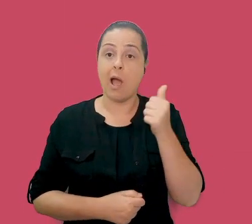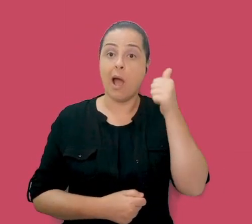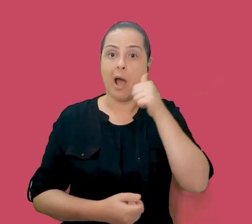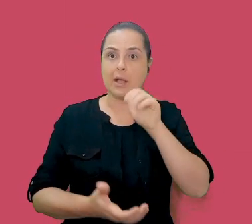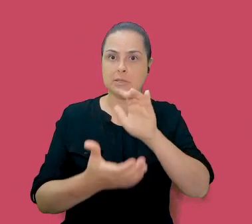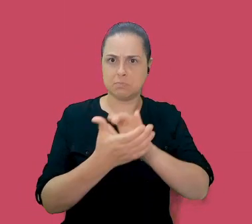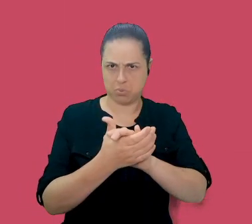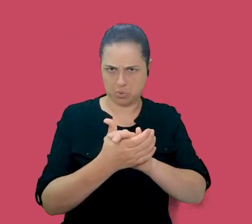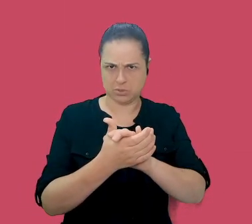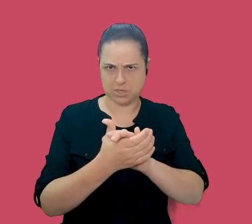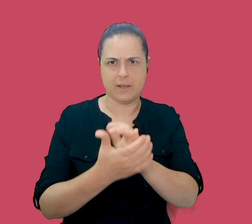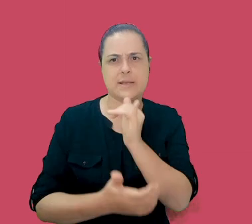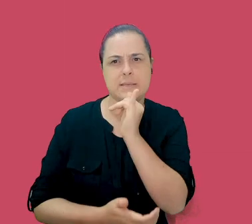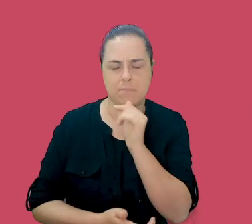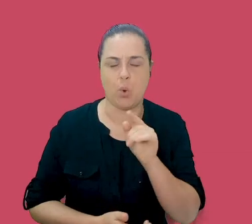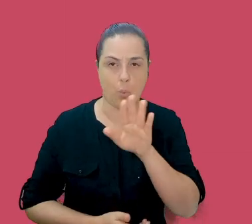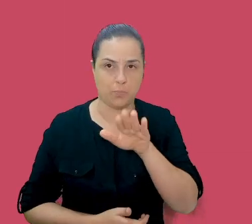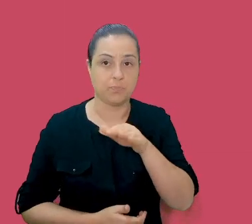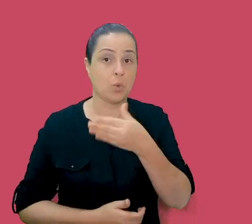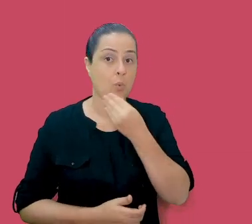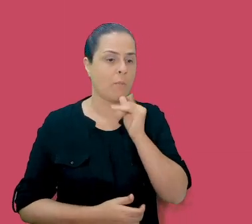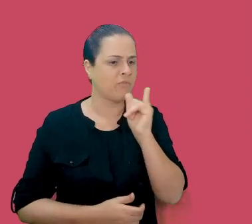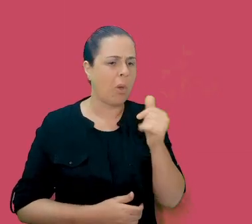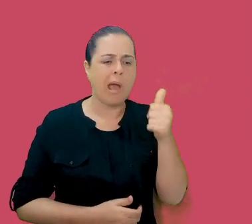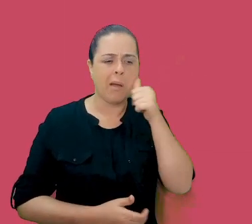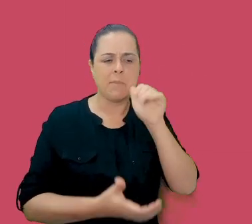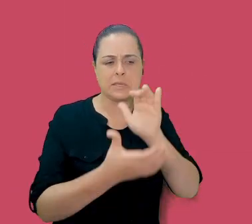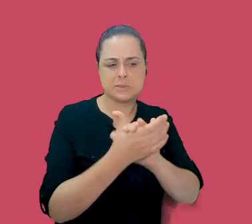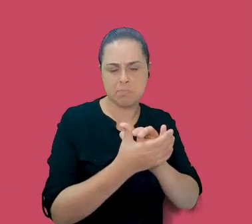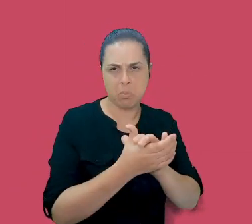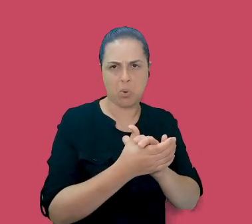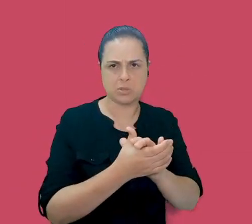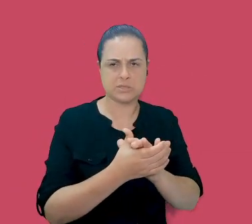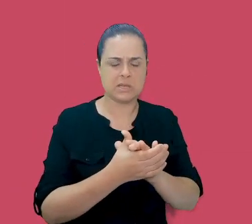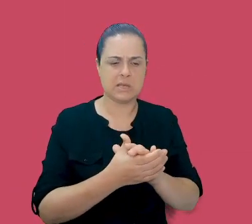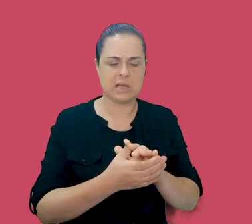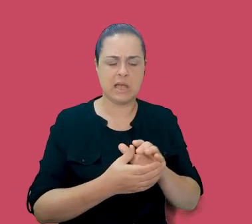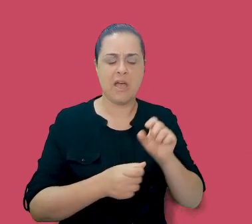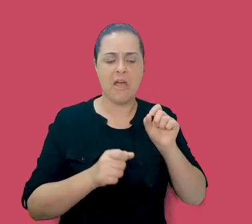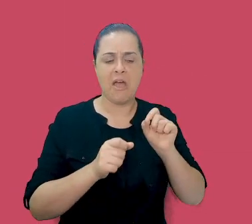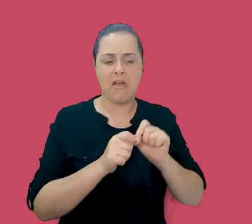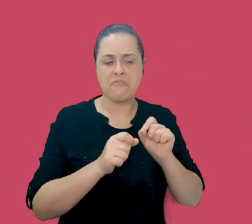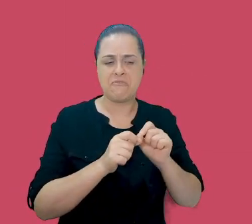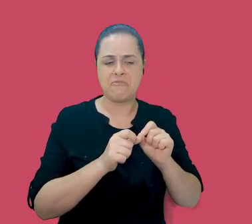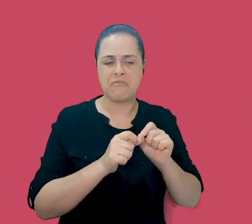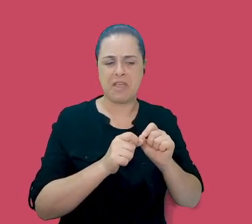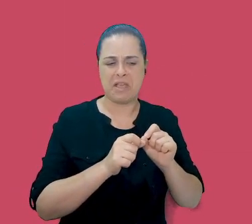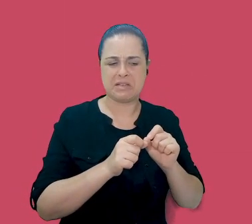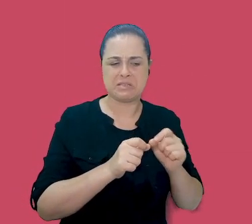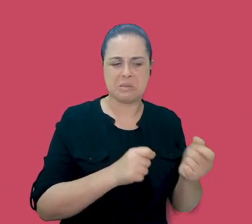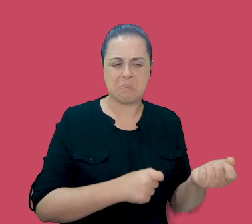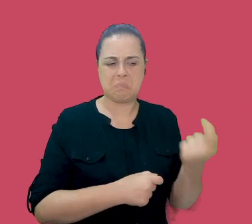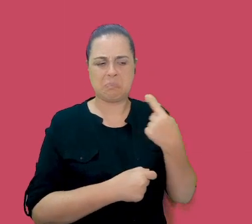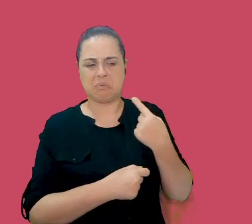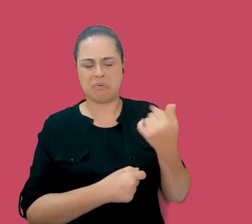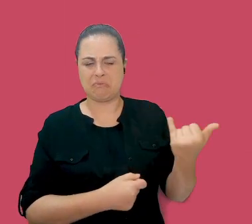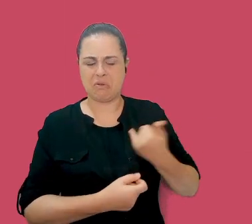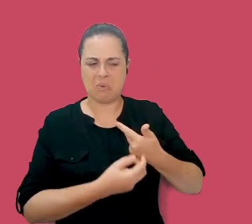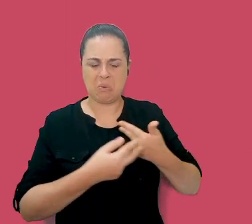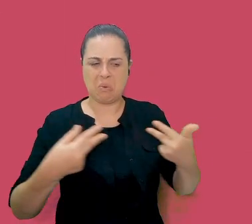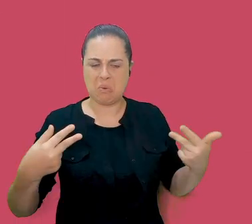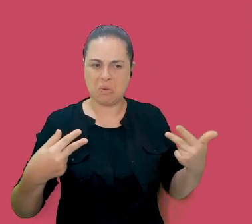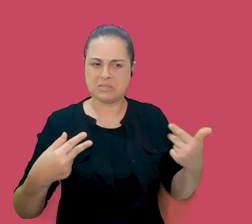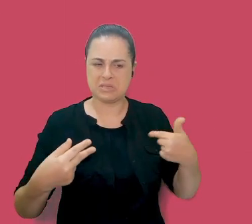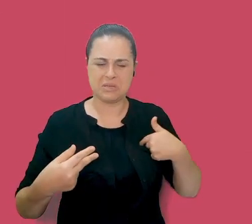que eu não gostei muito, e eu queria que você fizesse uma sessão agora de terapia onde a gente conversasse sobre isso segundo as visões do